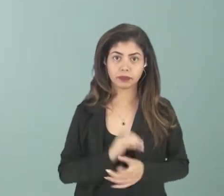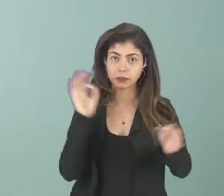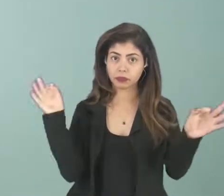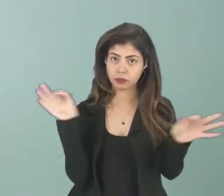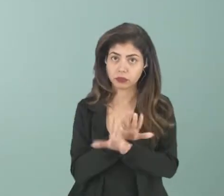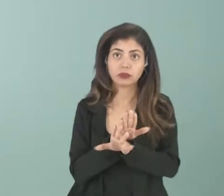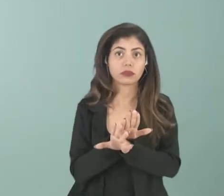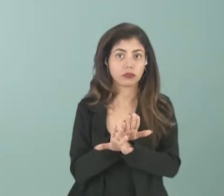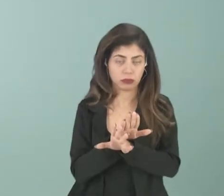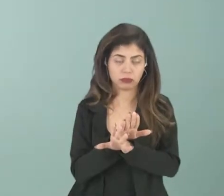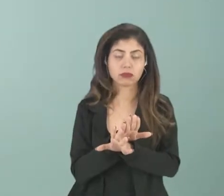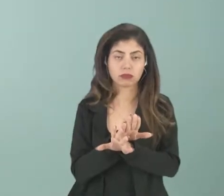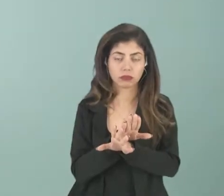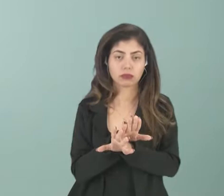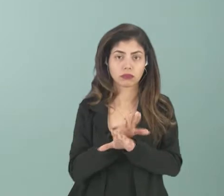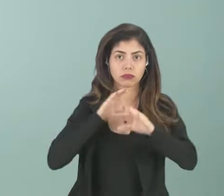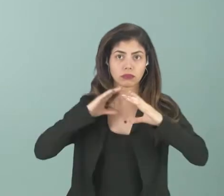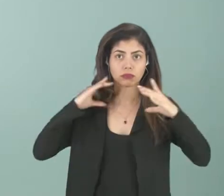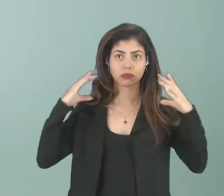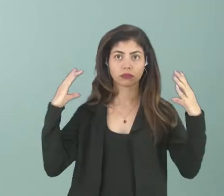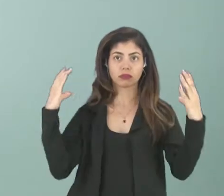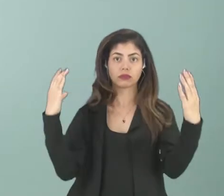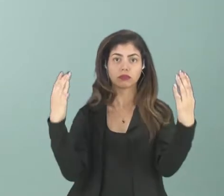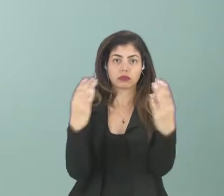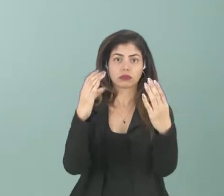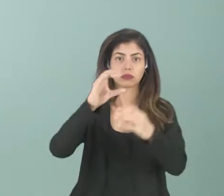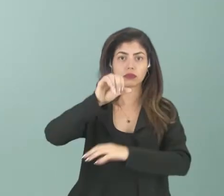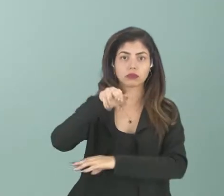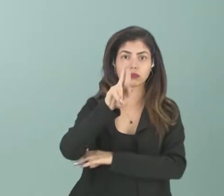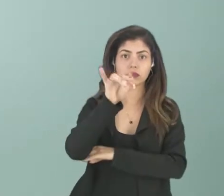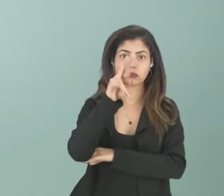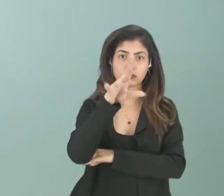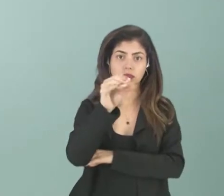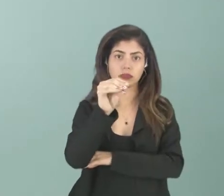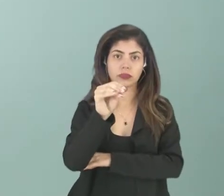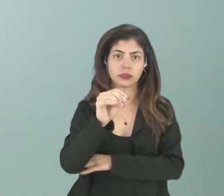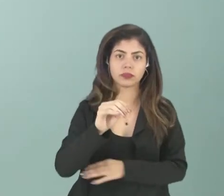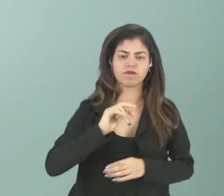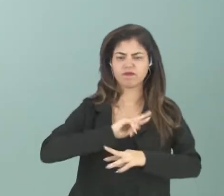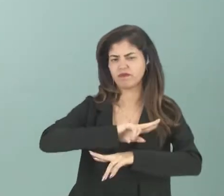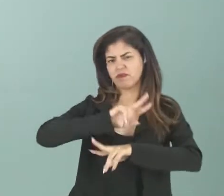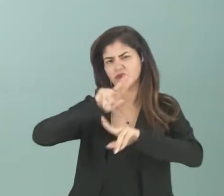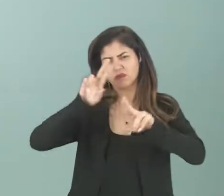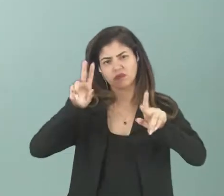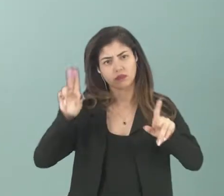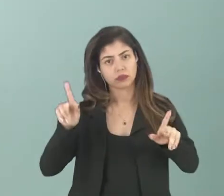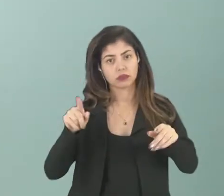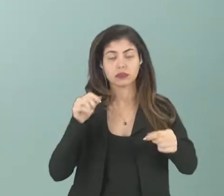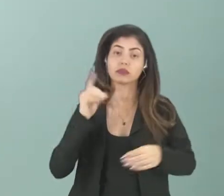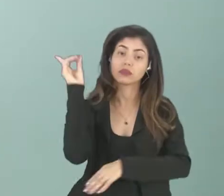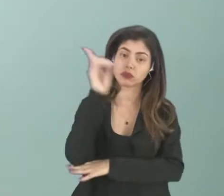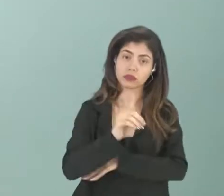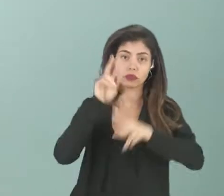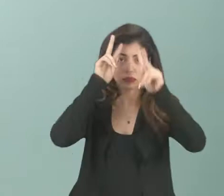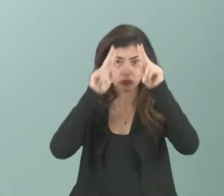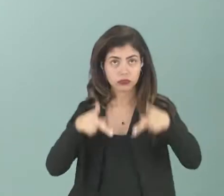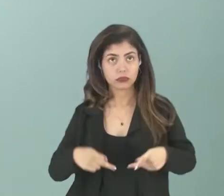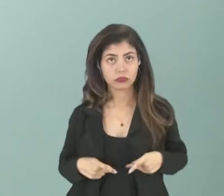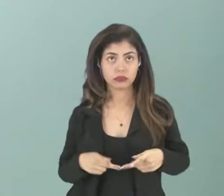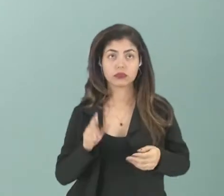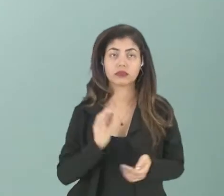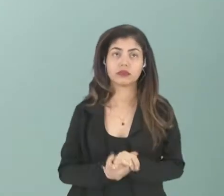fechou o Congresso, houve várias violações de direitos humanos e a Constituinte de 88, se